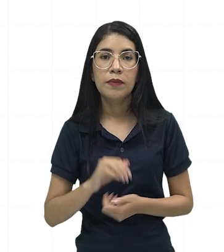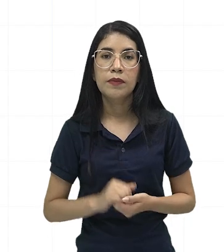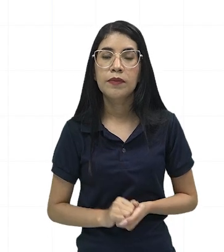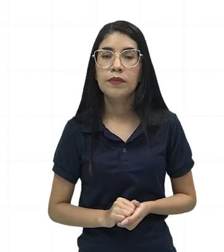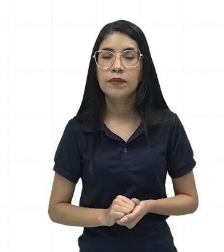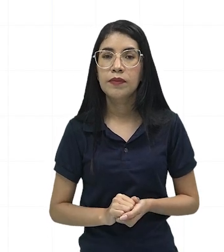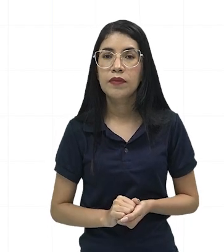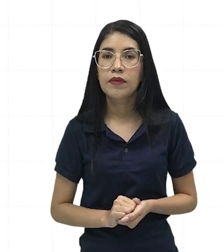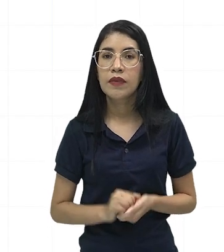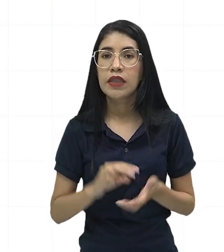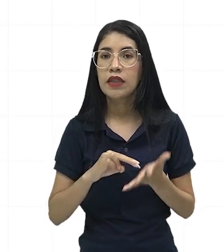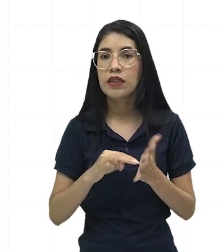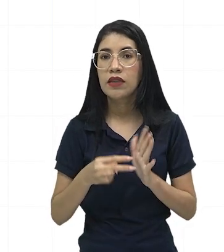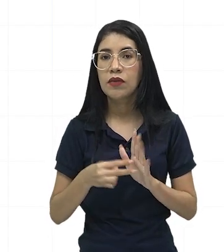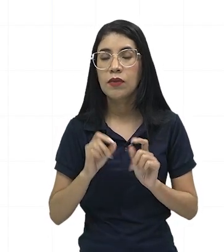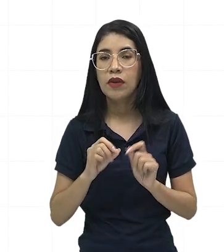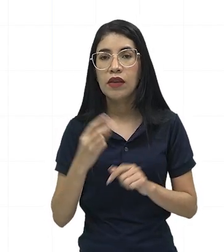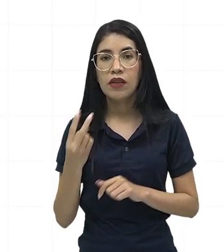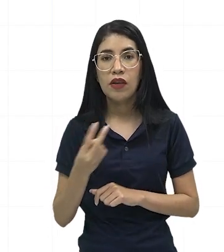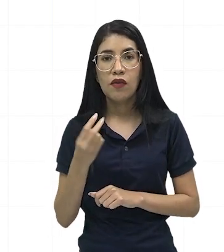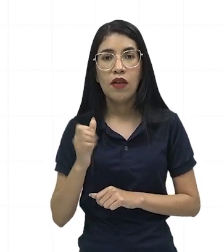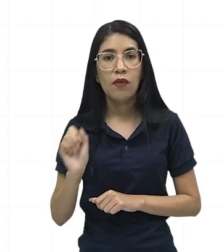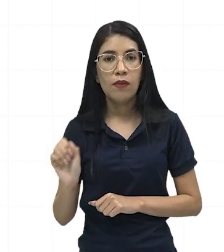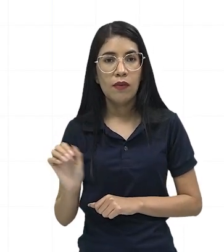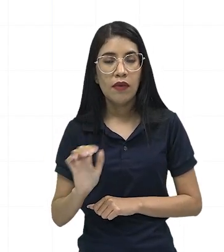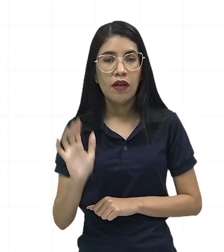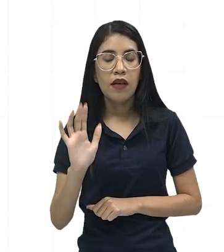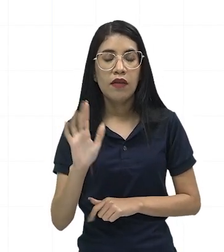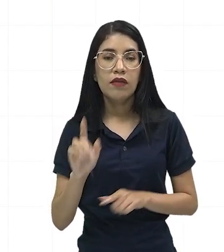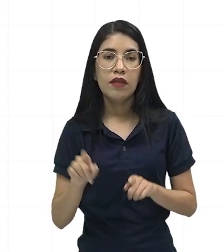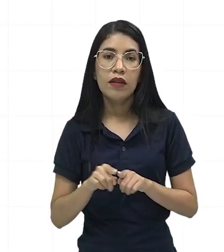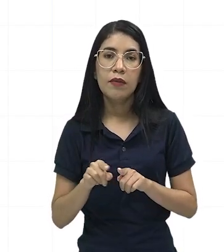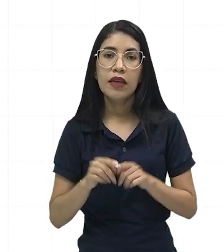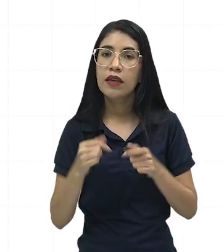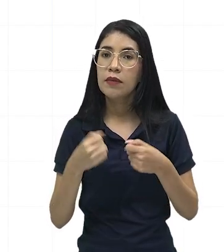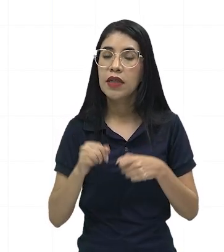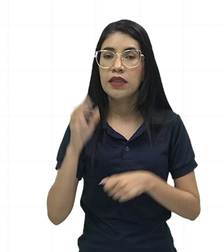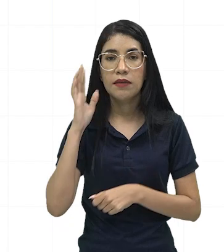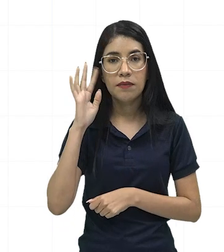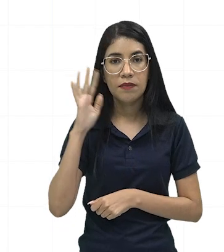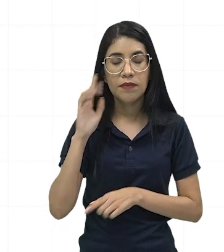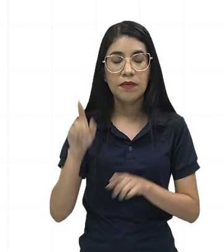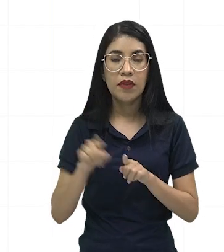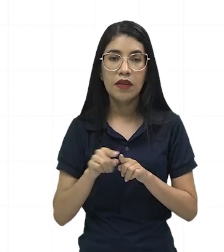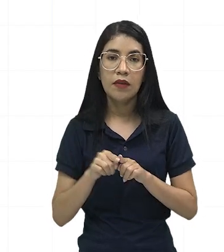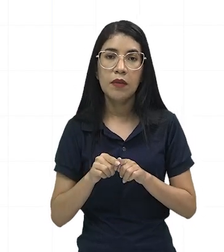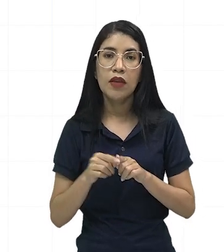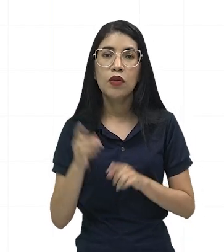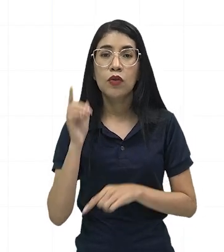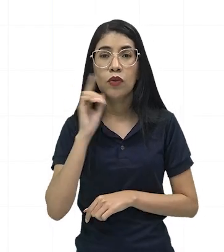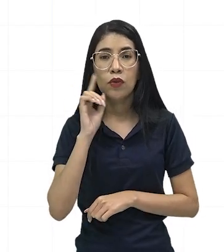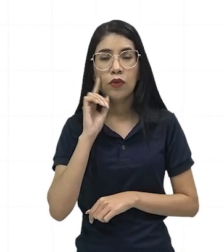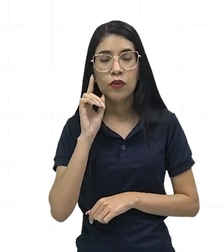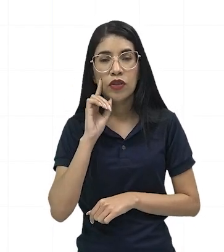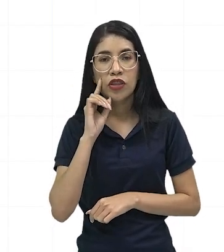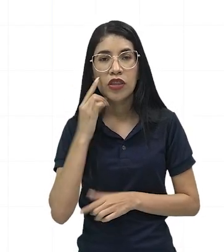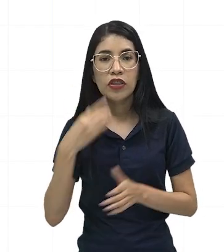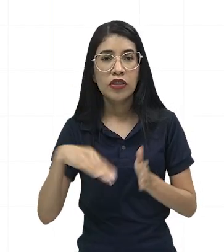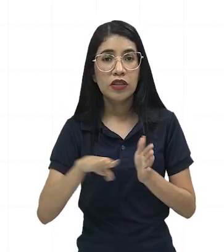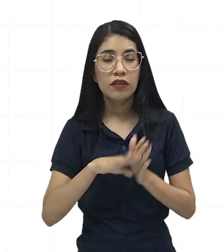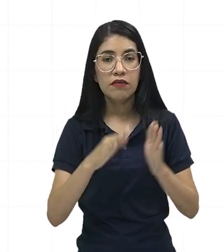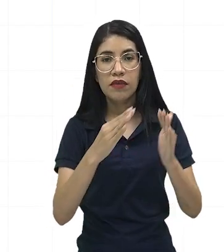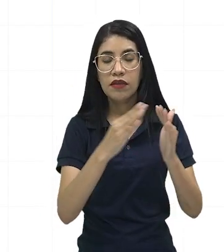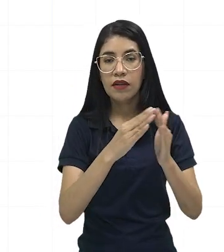105,32, né? Ou seja, já é um valor considerável que a gente precisa pensar, né, todos os dias quando chegarmos na